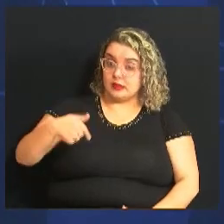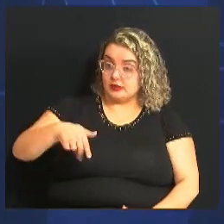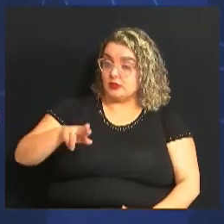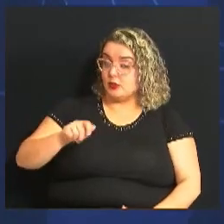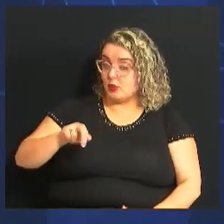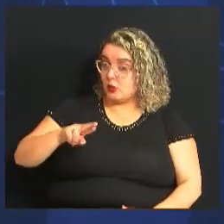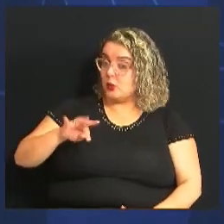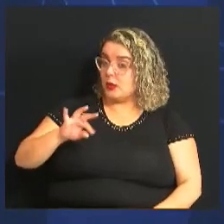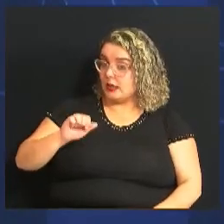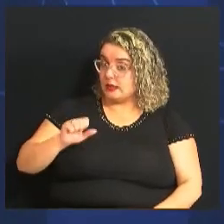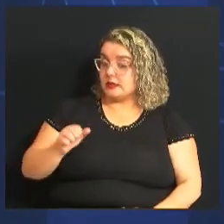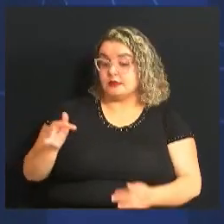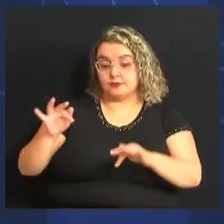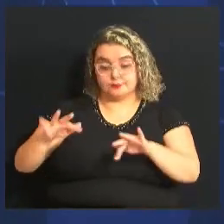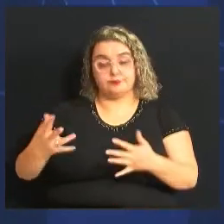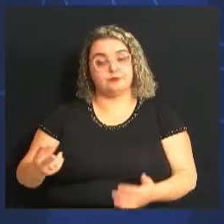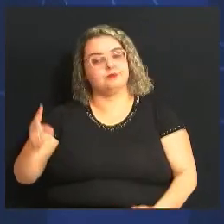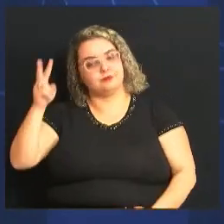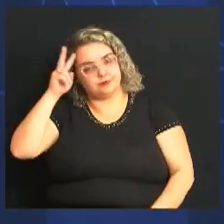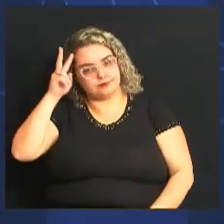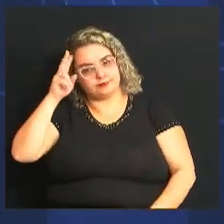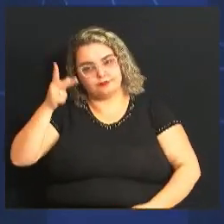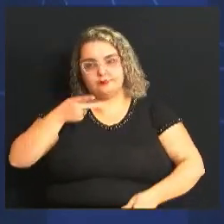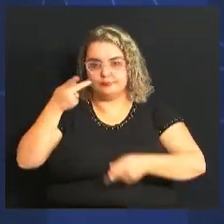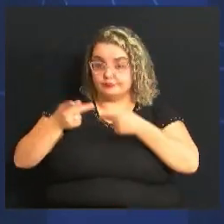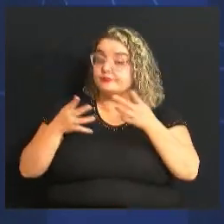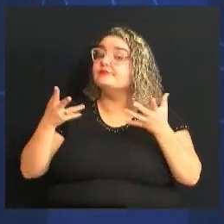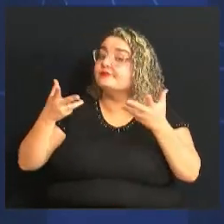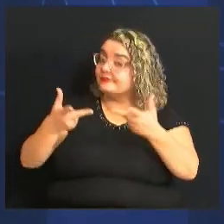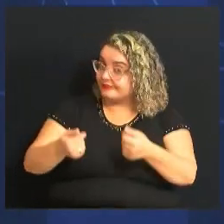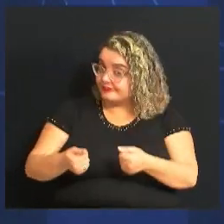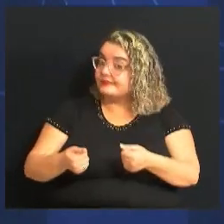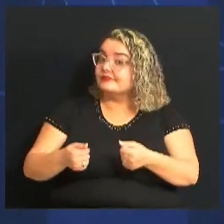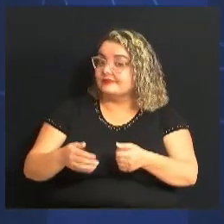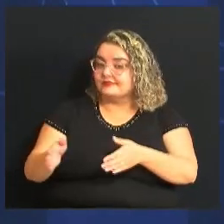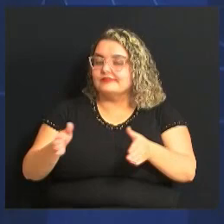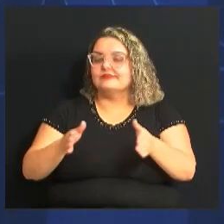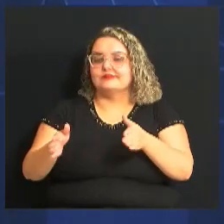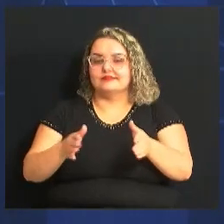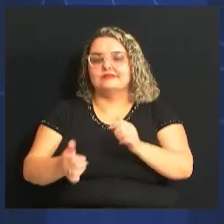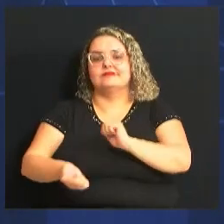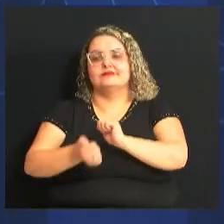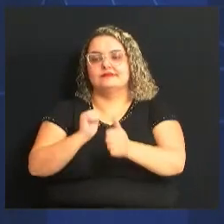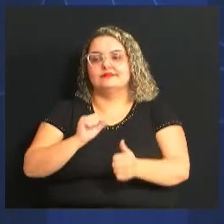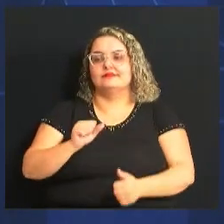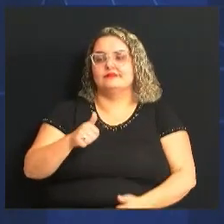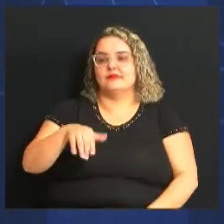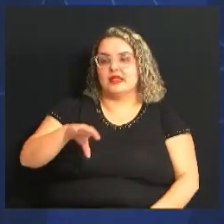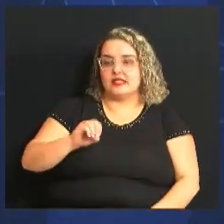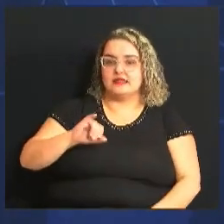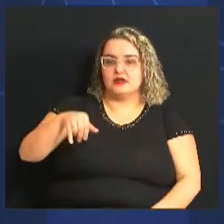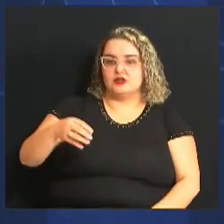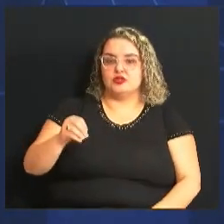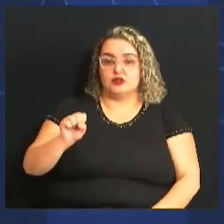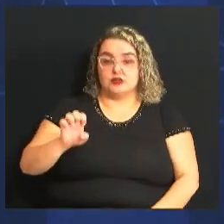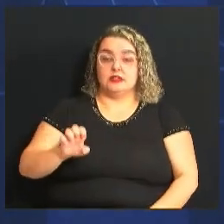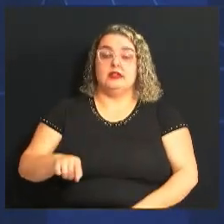final. E claro que na segunda-feira a gente conta tudo sobre esta partida entre São José e o Vôlei